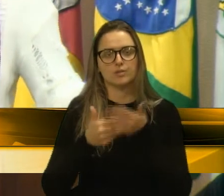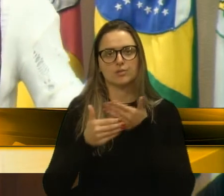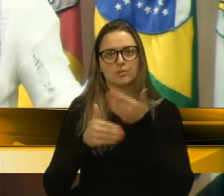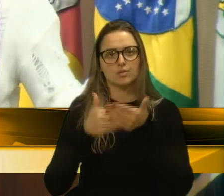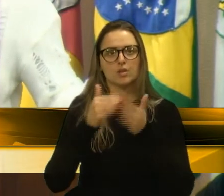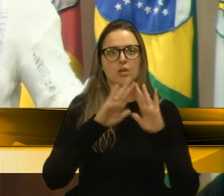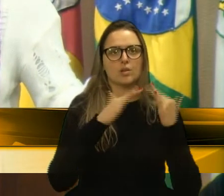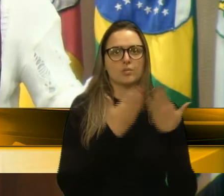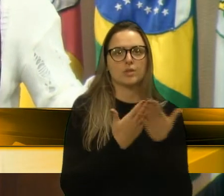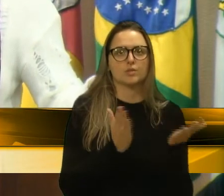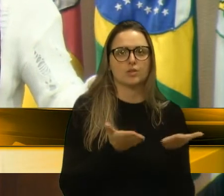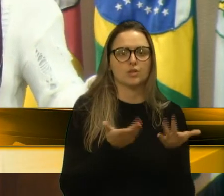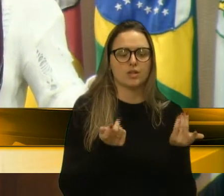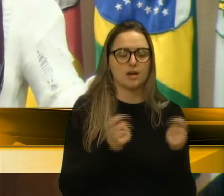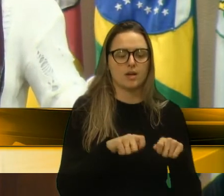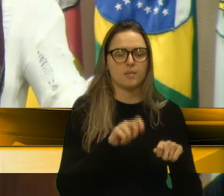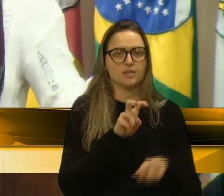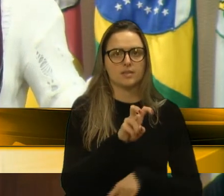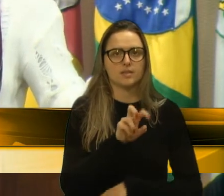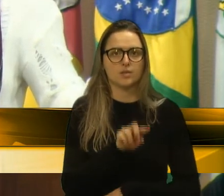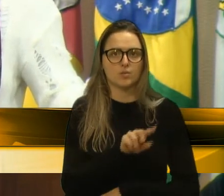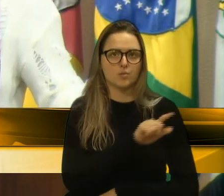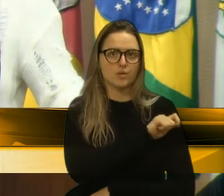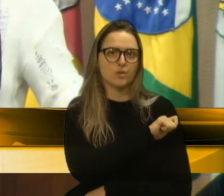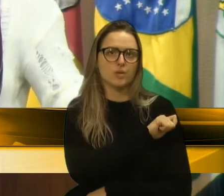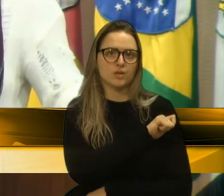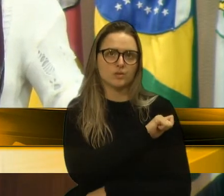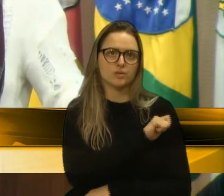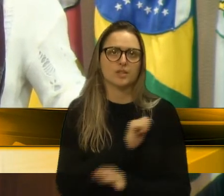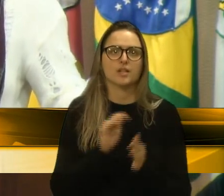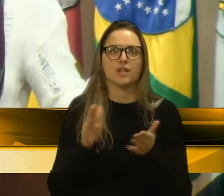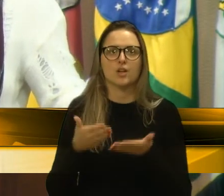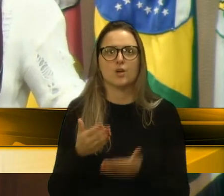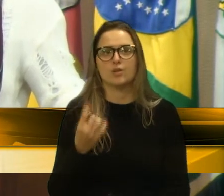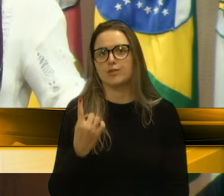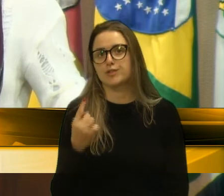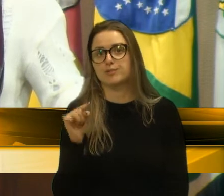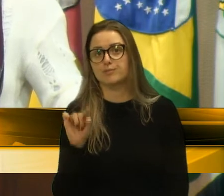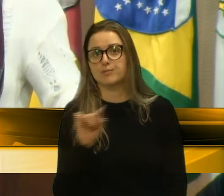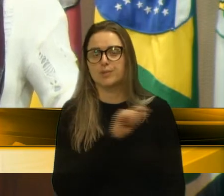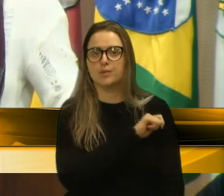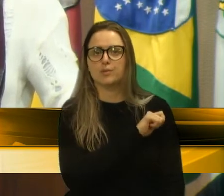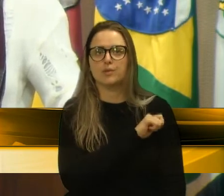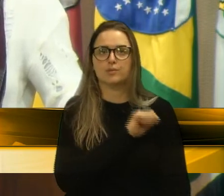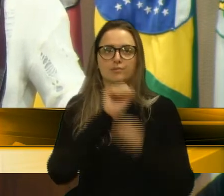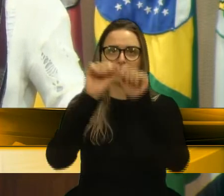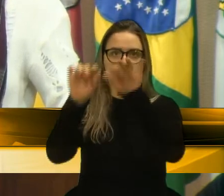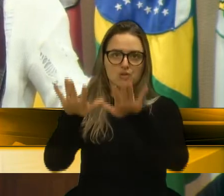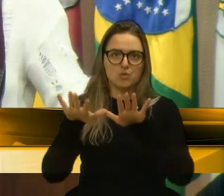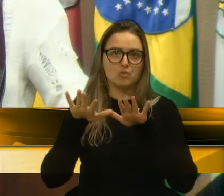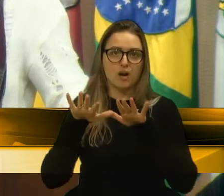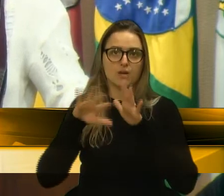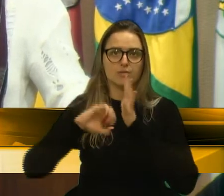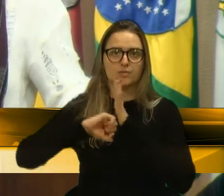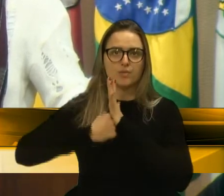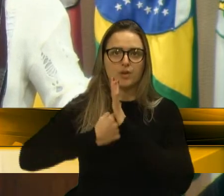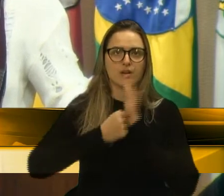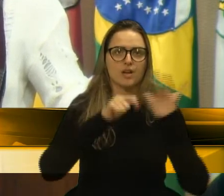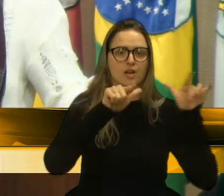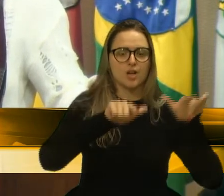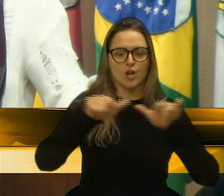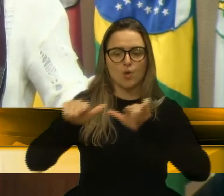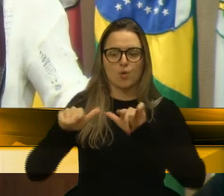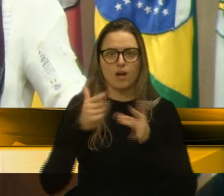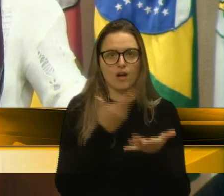escola que já teve a capacidade de abrigar 5.000 estudantes, que hoje está com 1.000 estudantes, um auditório interditado, salas de